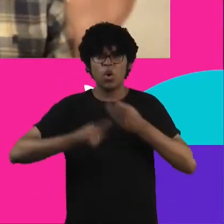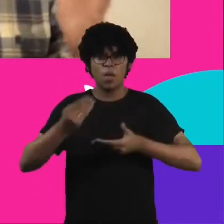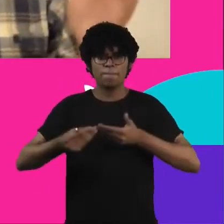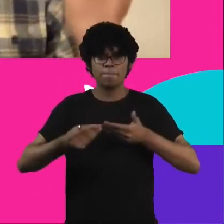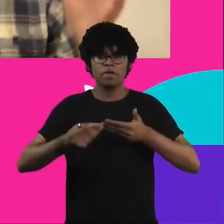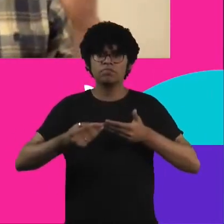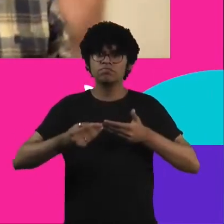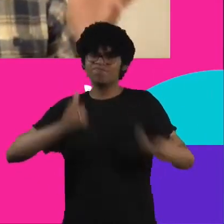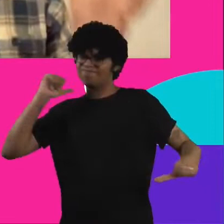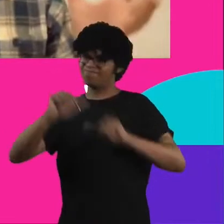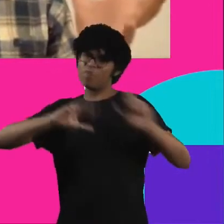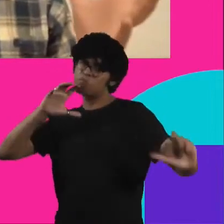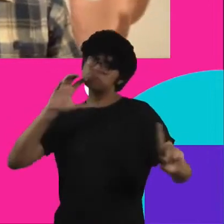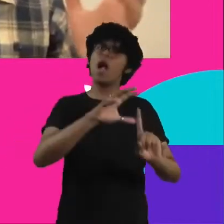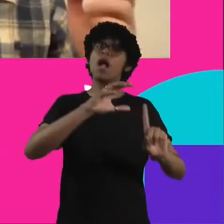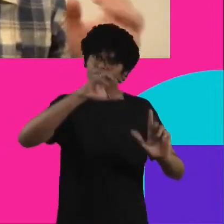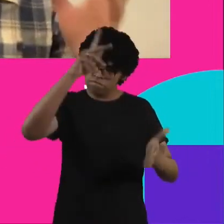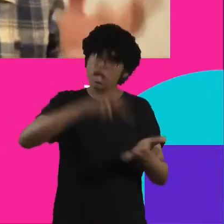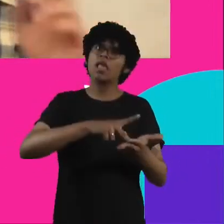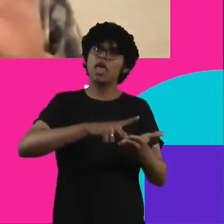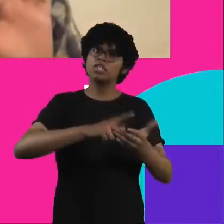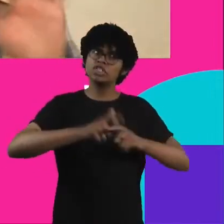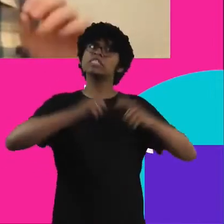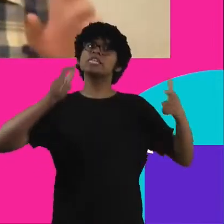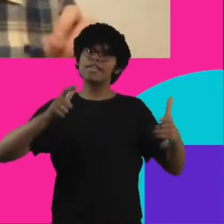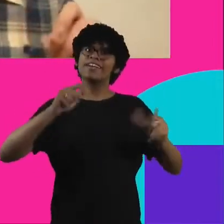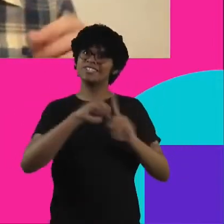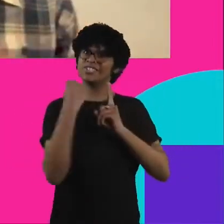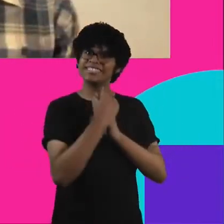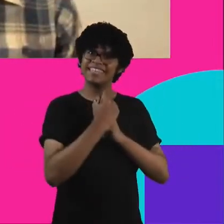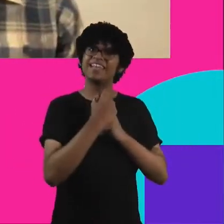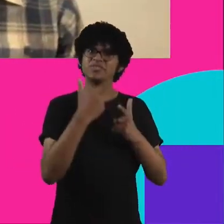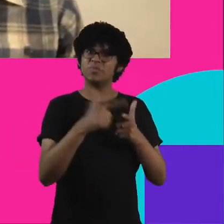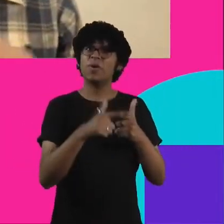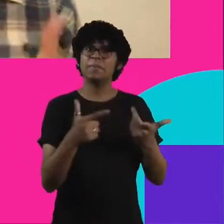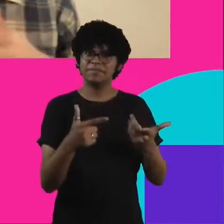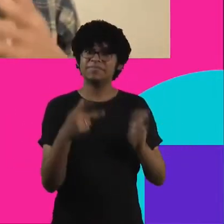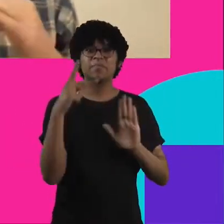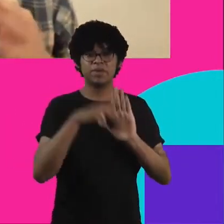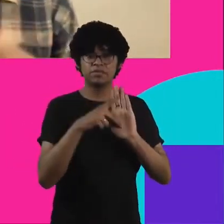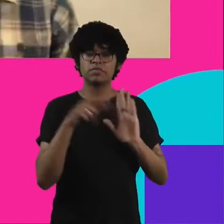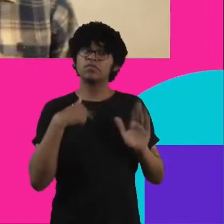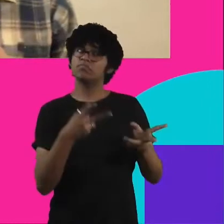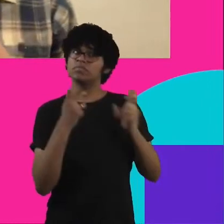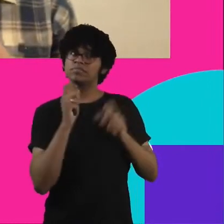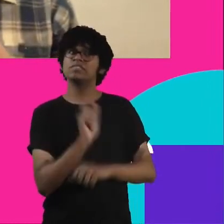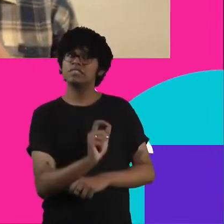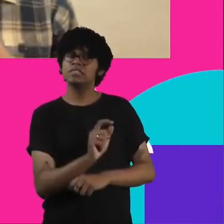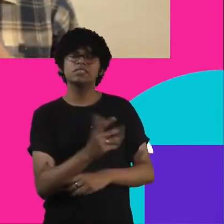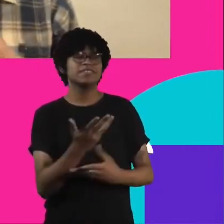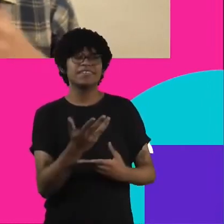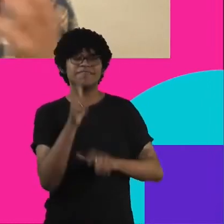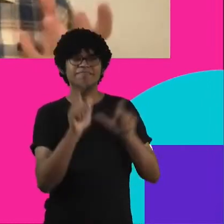para a gente passar para o próximo nível. O que a gente precisava para realmente ter um impacto cuidando de um problema social. E a gente